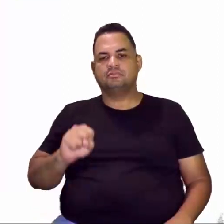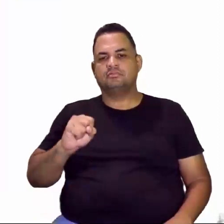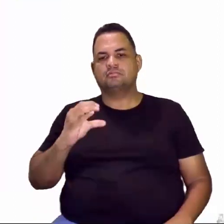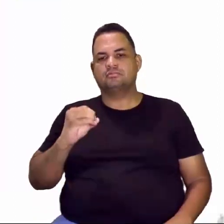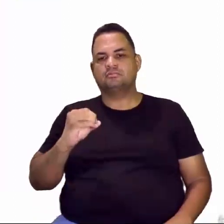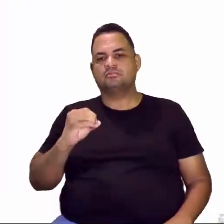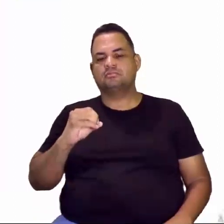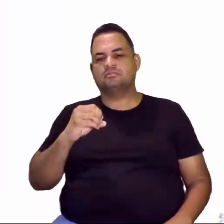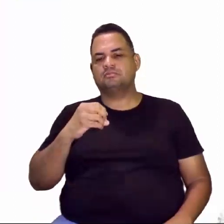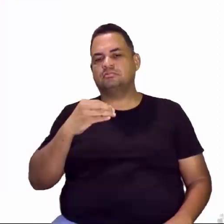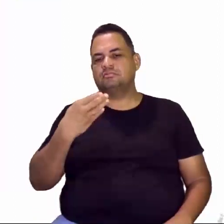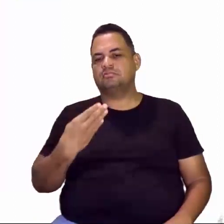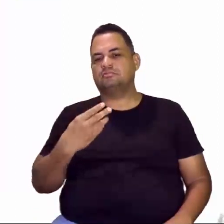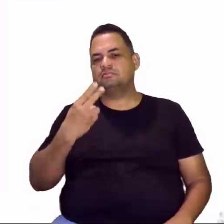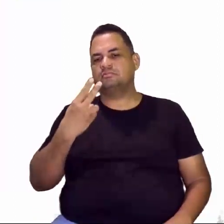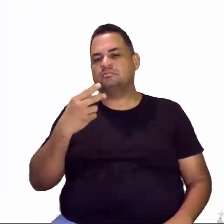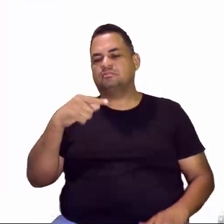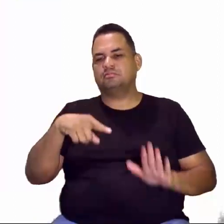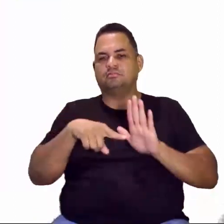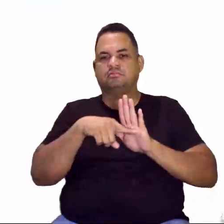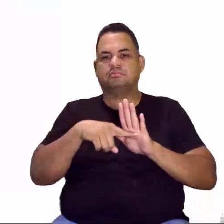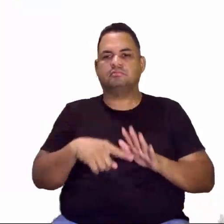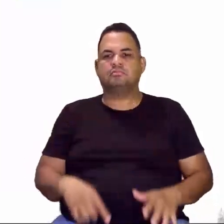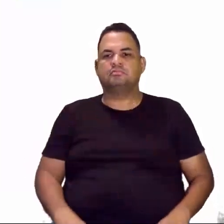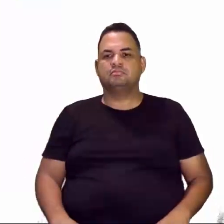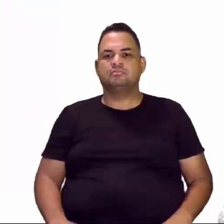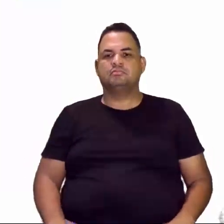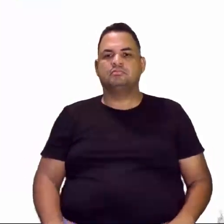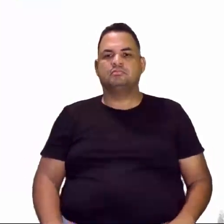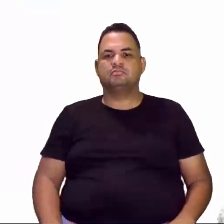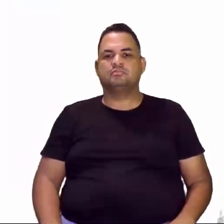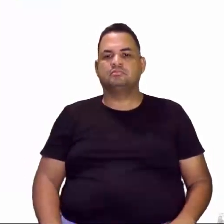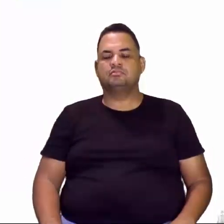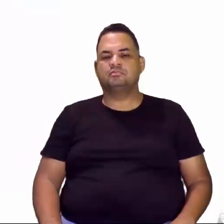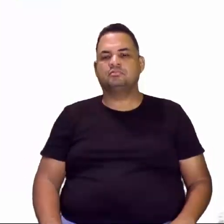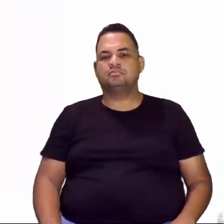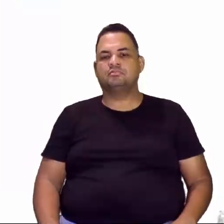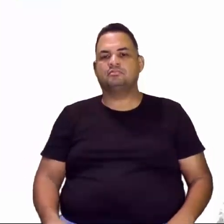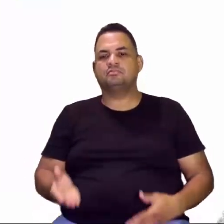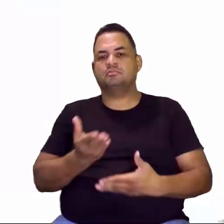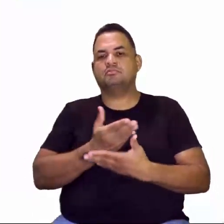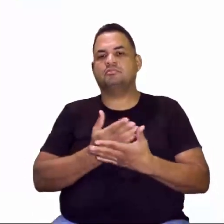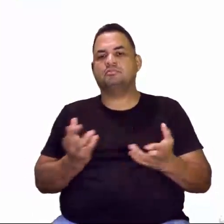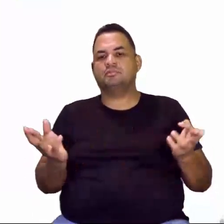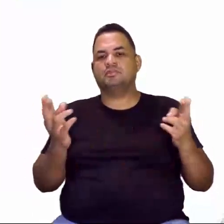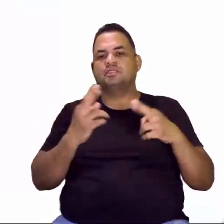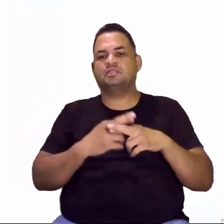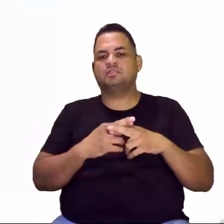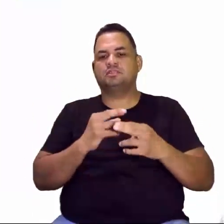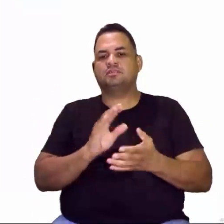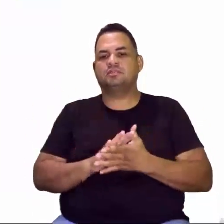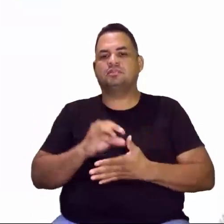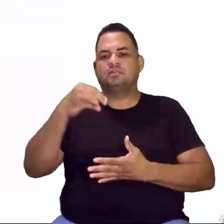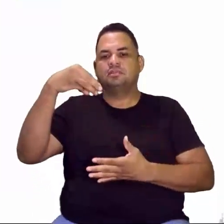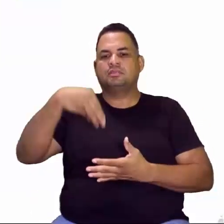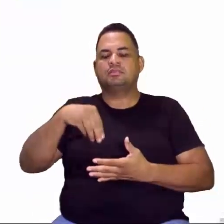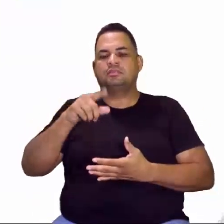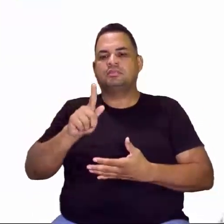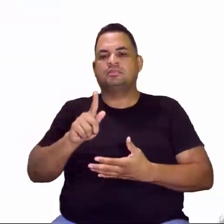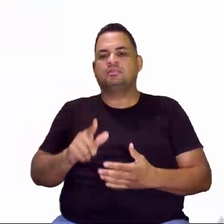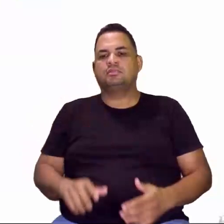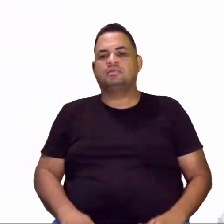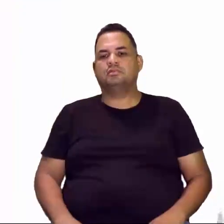SO4, 2-, não é isso? Ele é o nosso sulfato. Vai interagir com quem? Com o magnésio, que